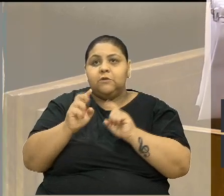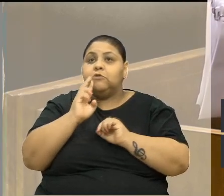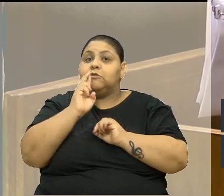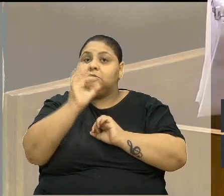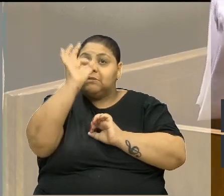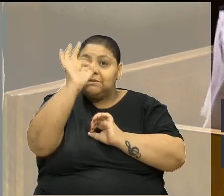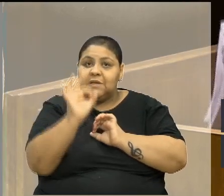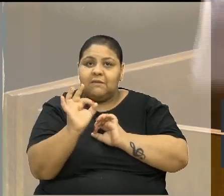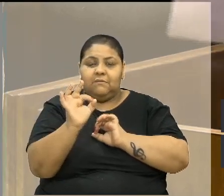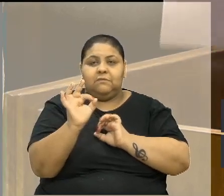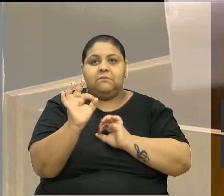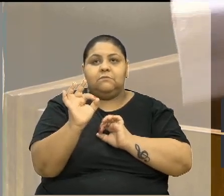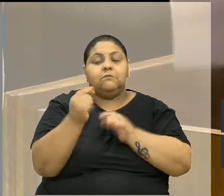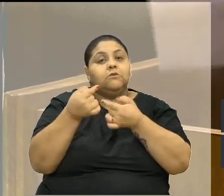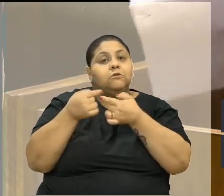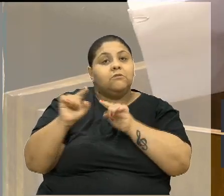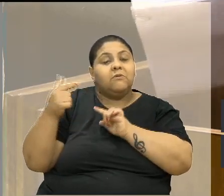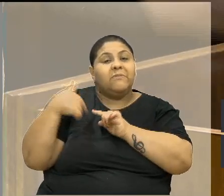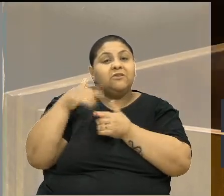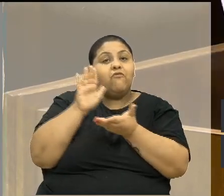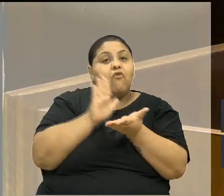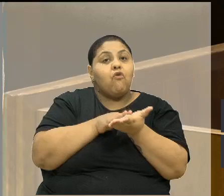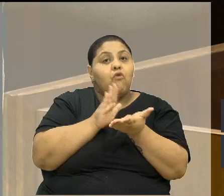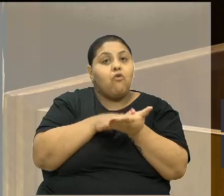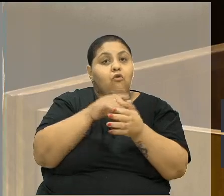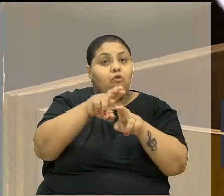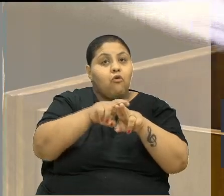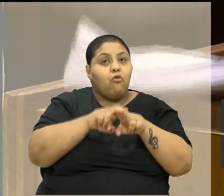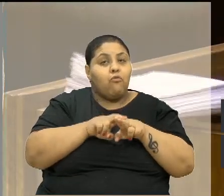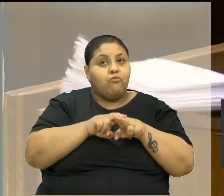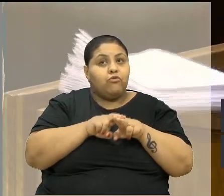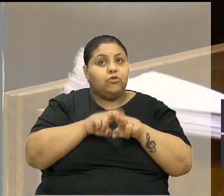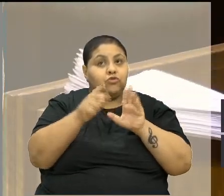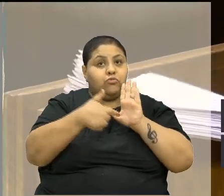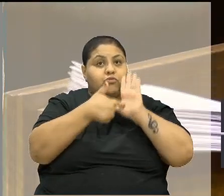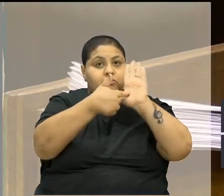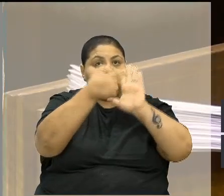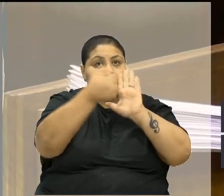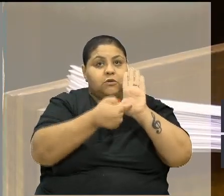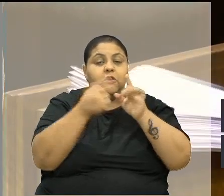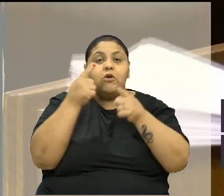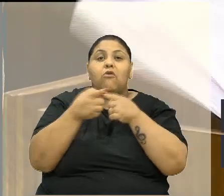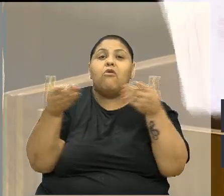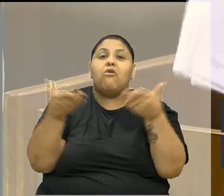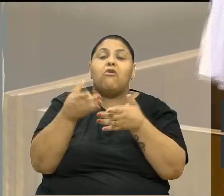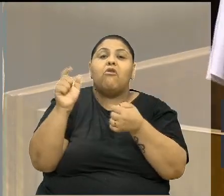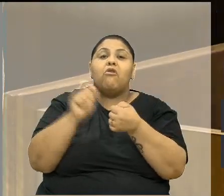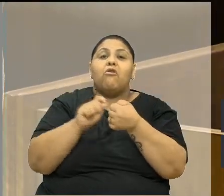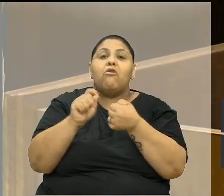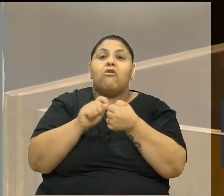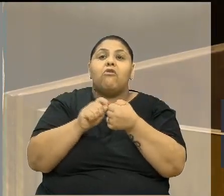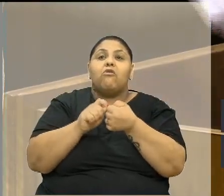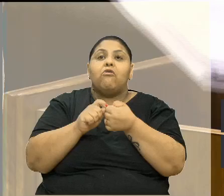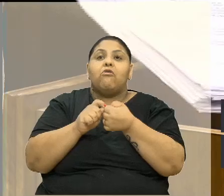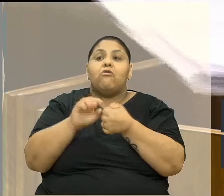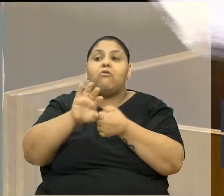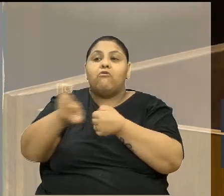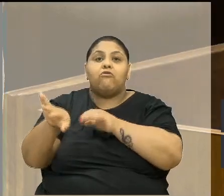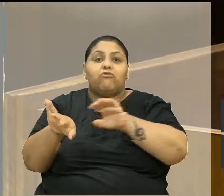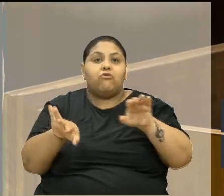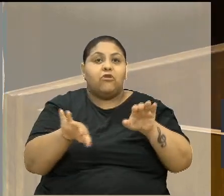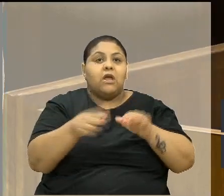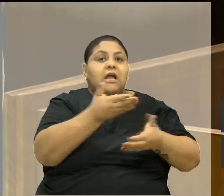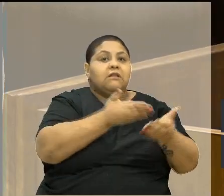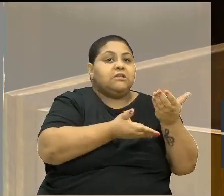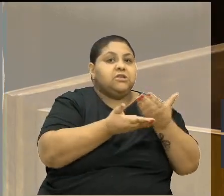positivo. Mas eu vou cobrar, e por isso que eu trouxe na tribuna aqui, porque agora eu estou fazendo uma separação aqui dos que foram atendidos,